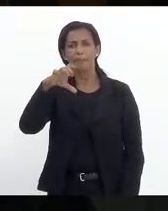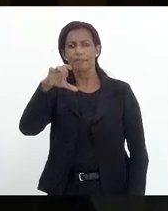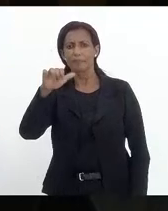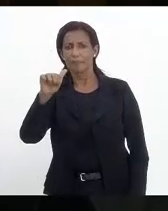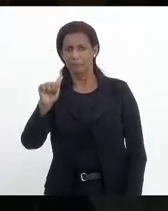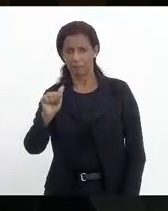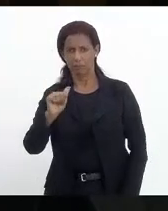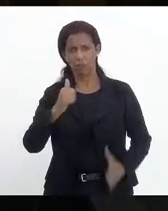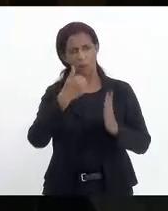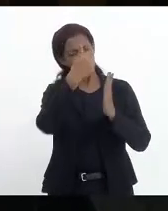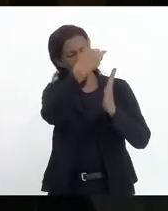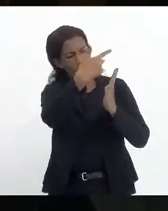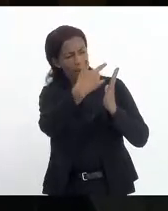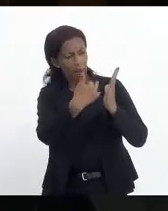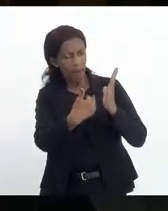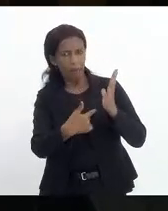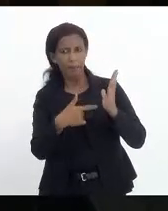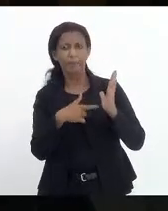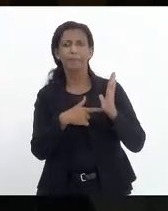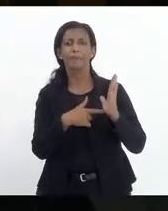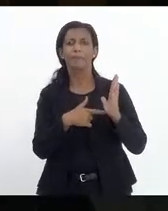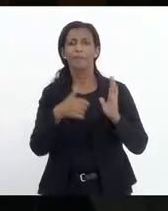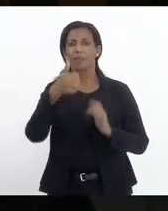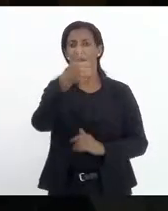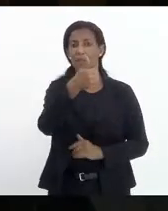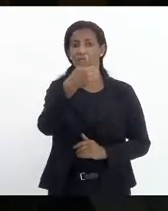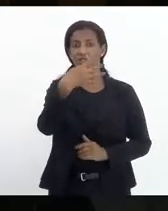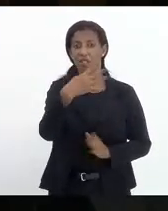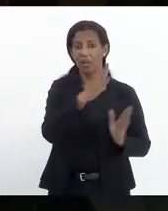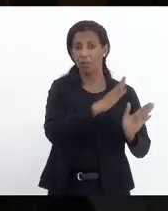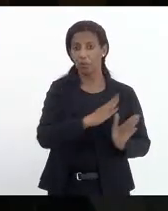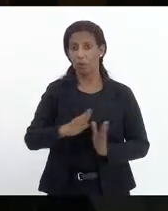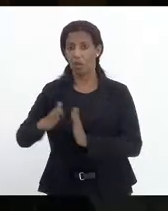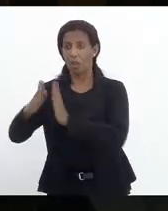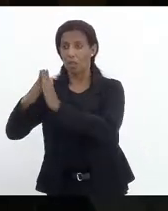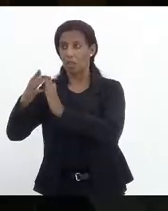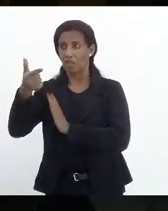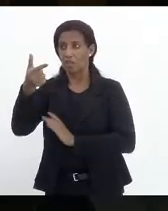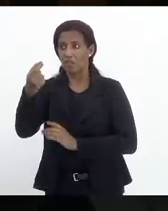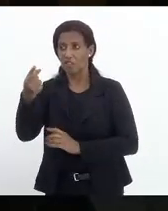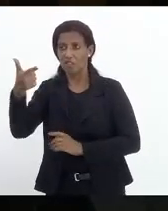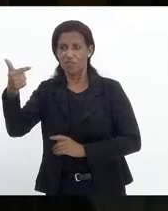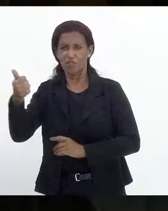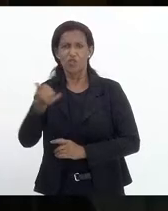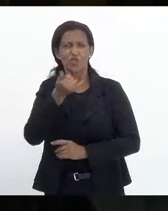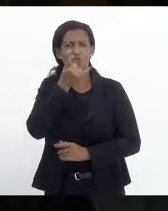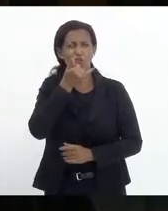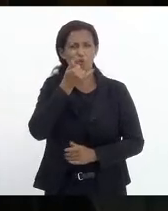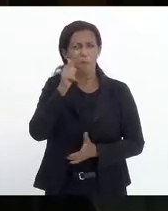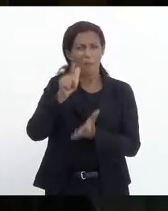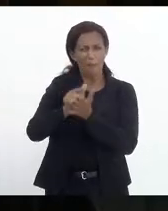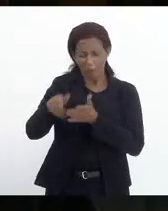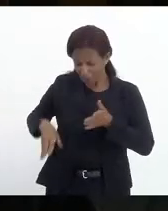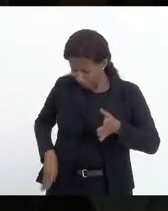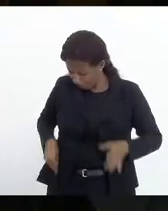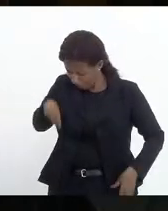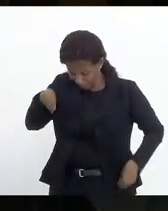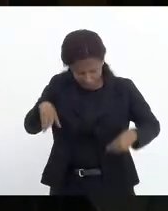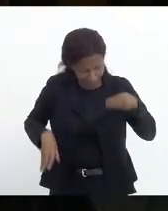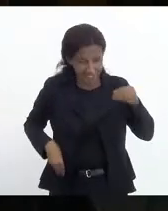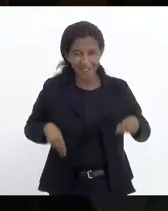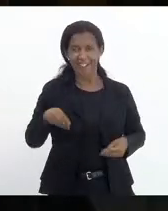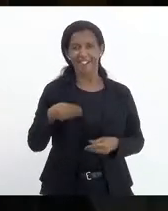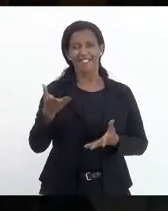e de todos os especiais de 14 para cá desculpe que eu tanto patrão no bolso eu tenho que o tirando aos